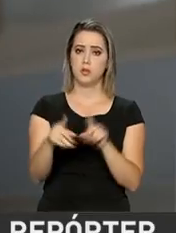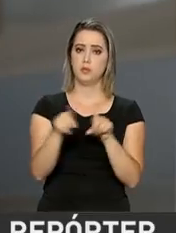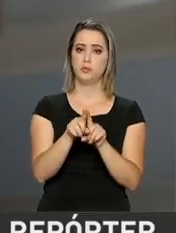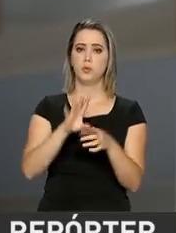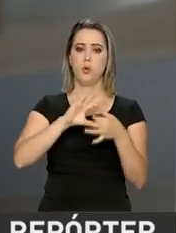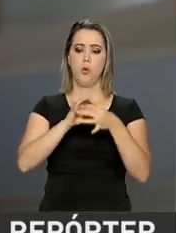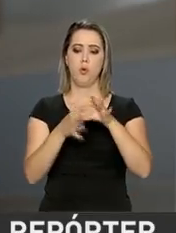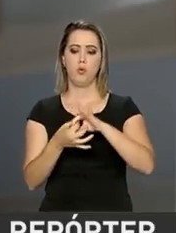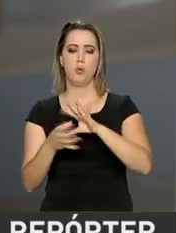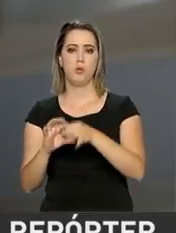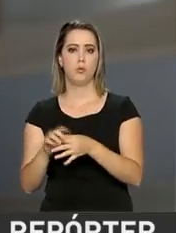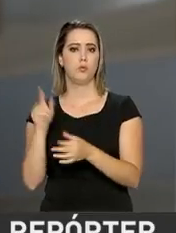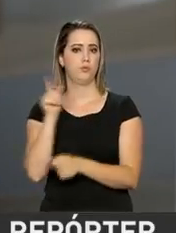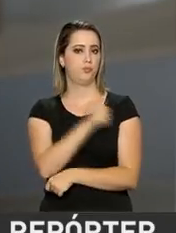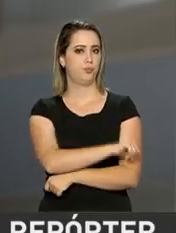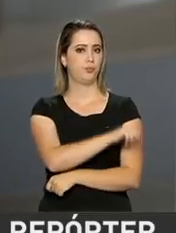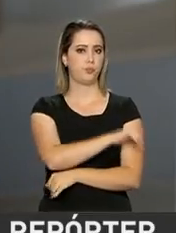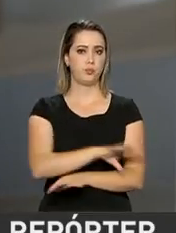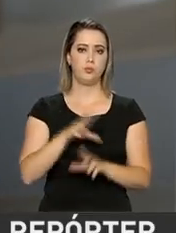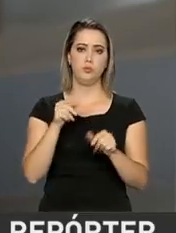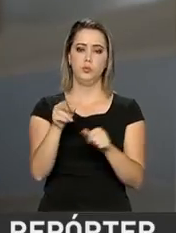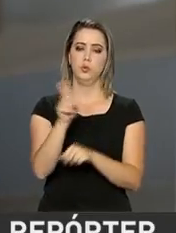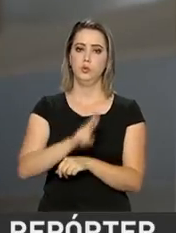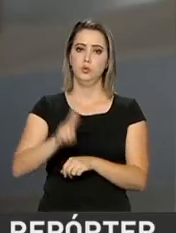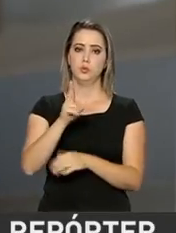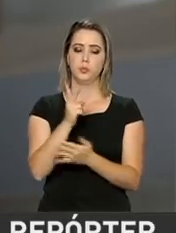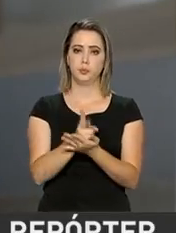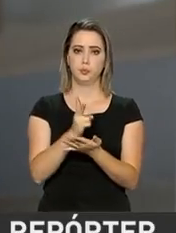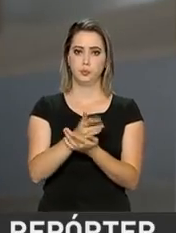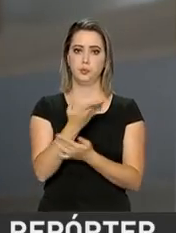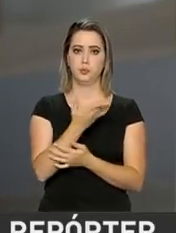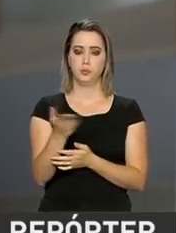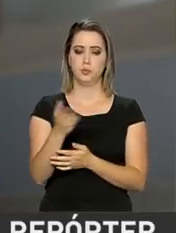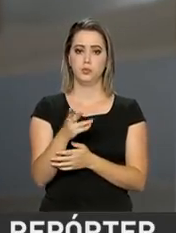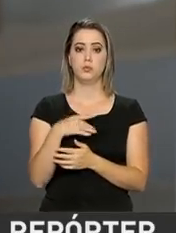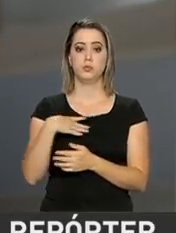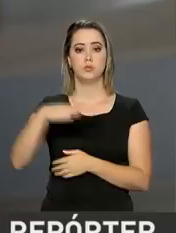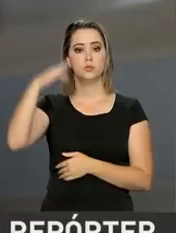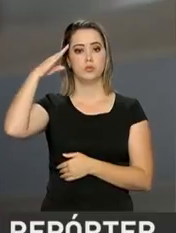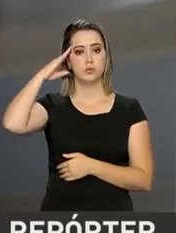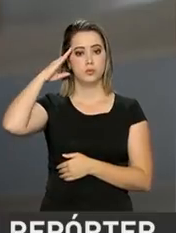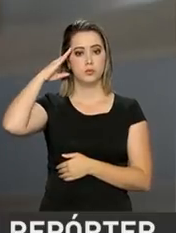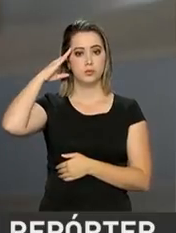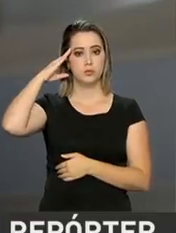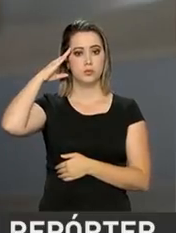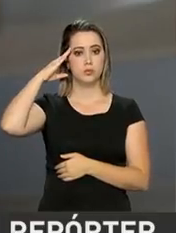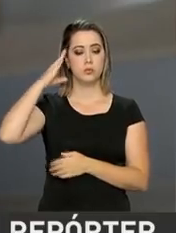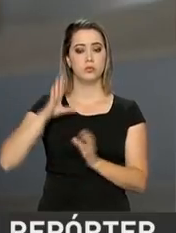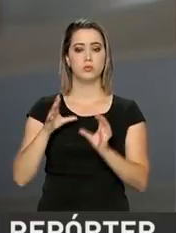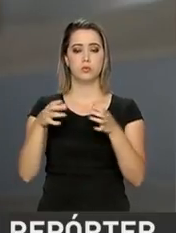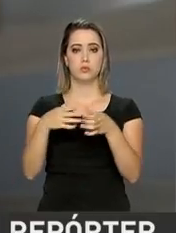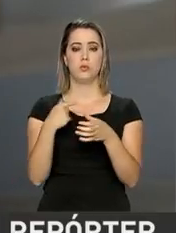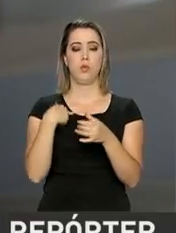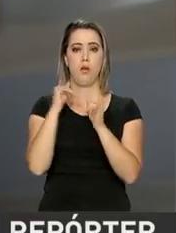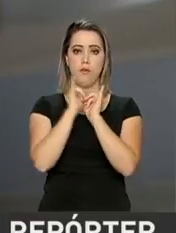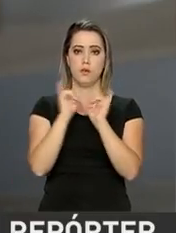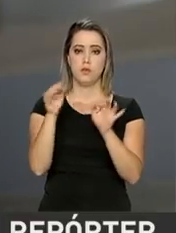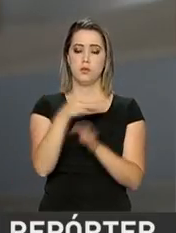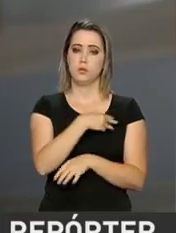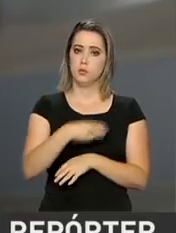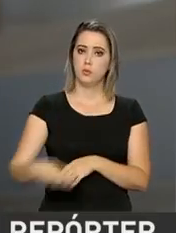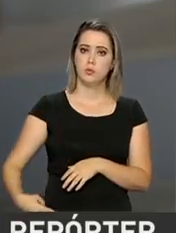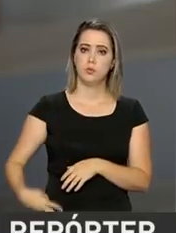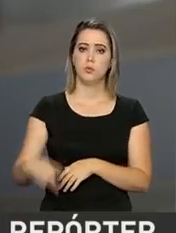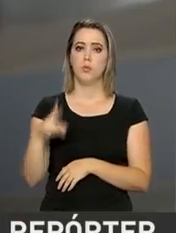todos no rio de janeiro a declaração como já havia dito de uso das tropas federais foi feita pelo ministro da defesa